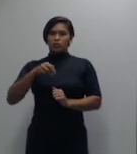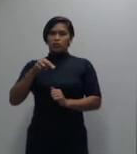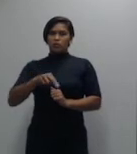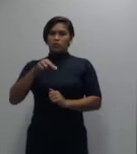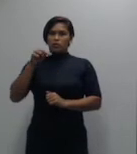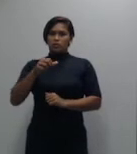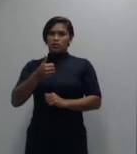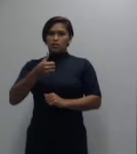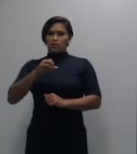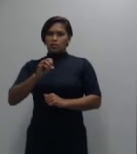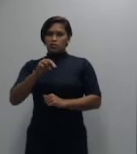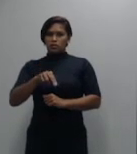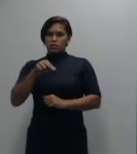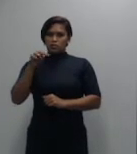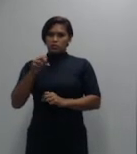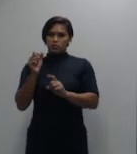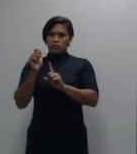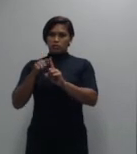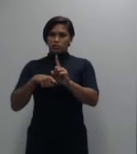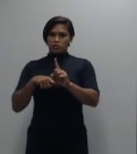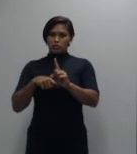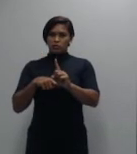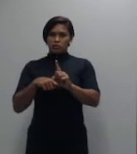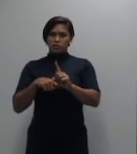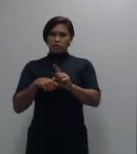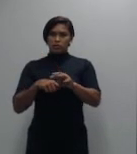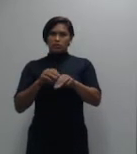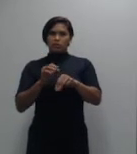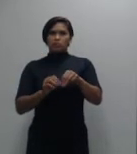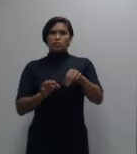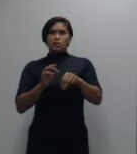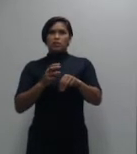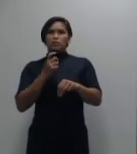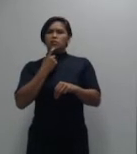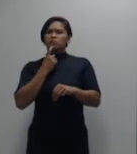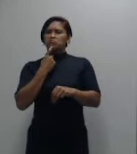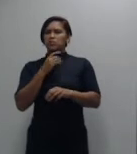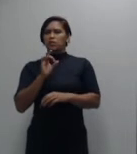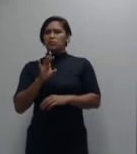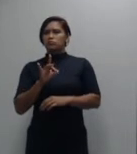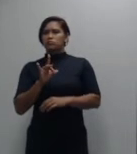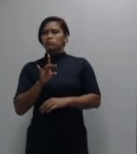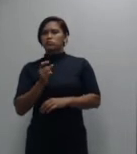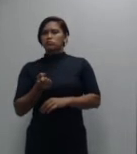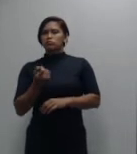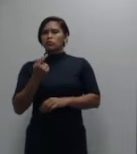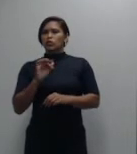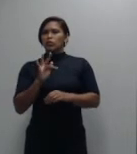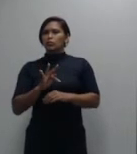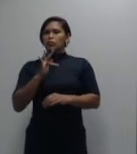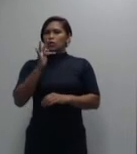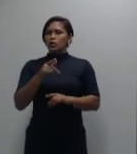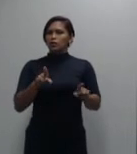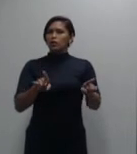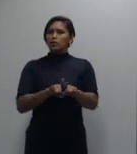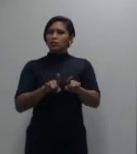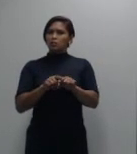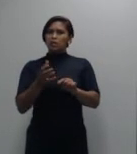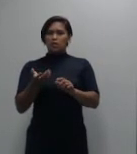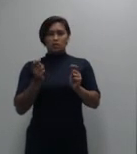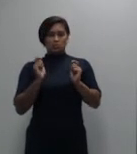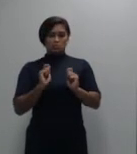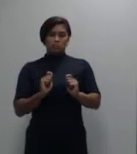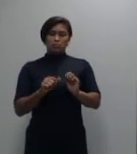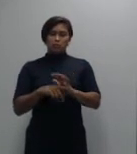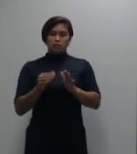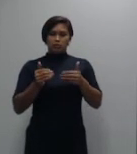novembro o ministro alemão só para adiantar também se você silêncio puder